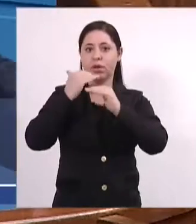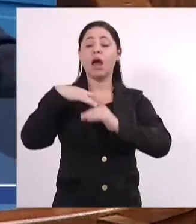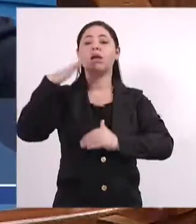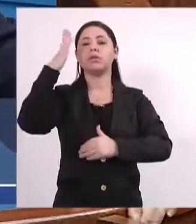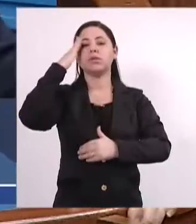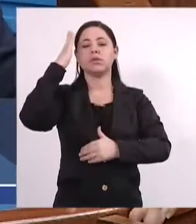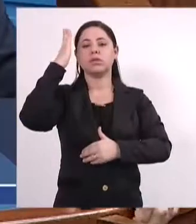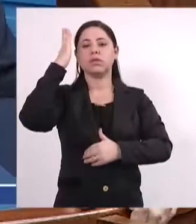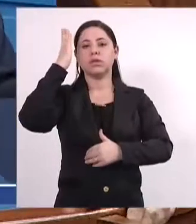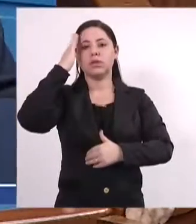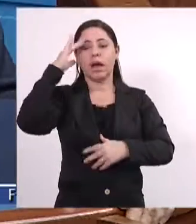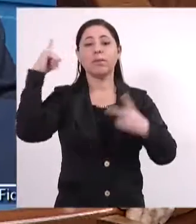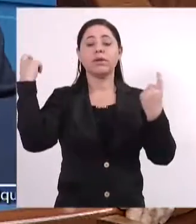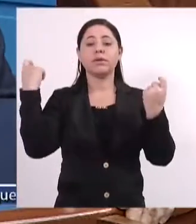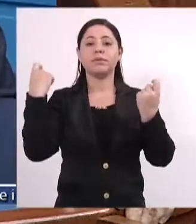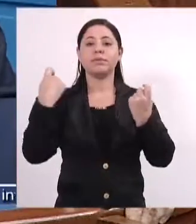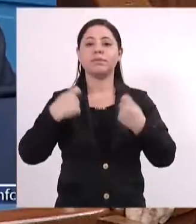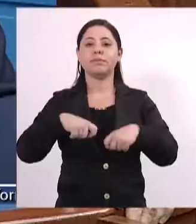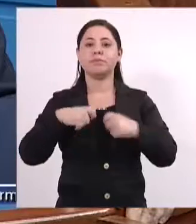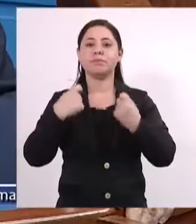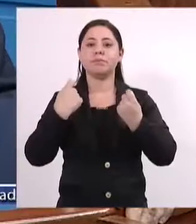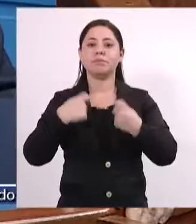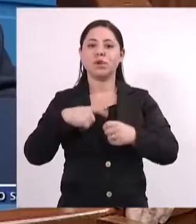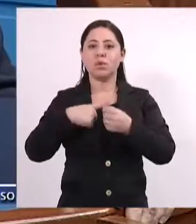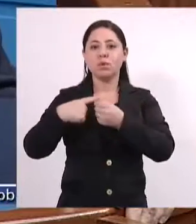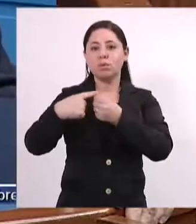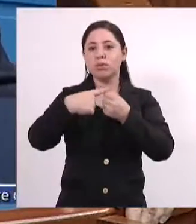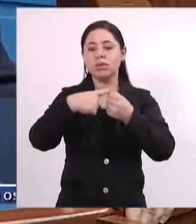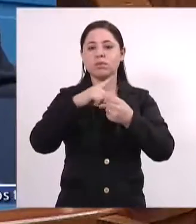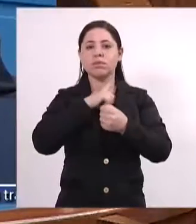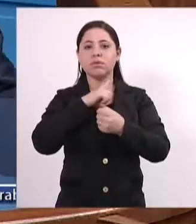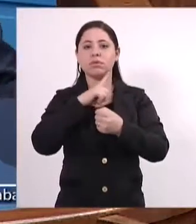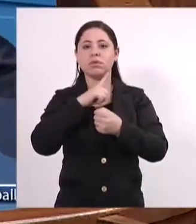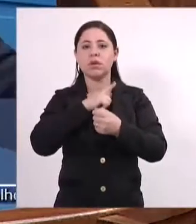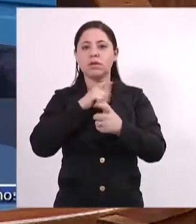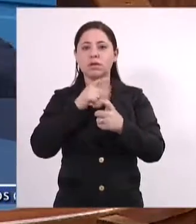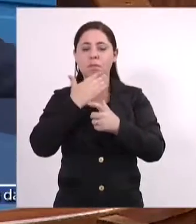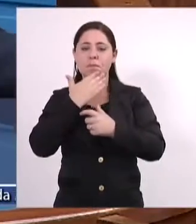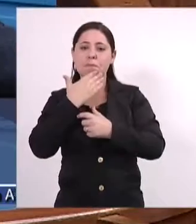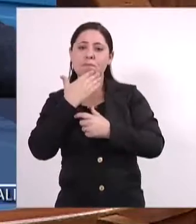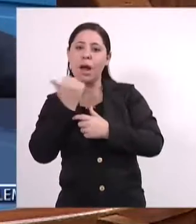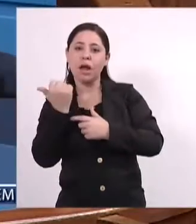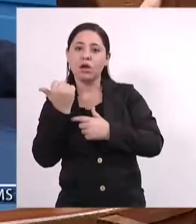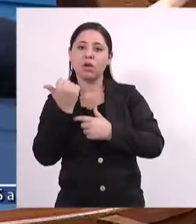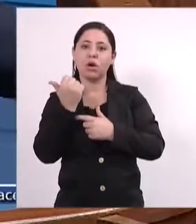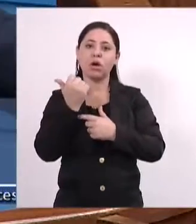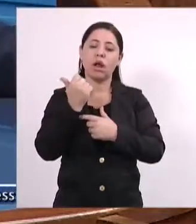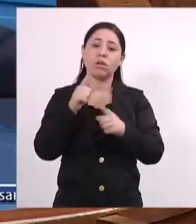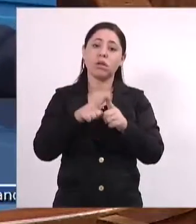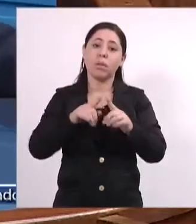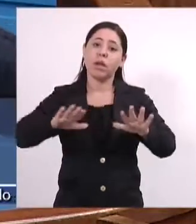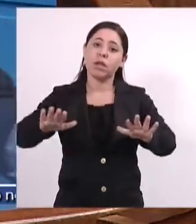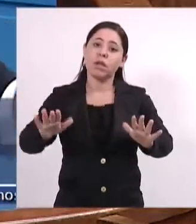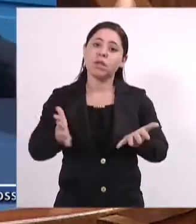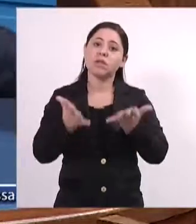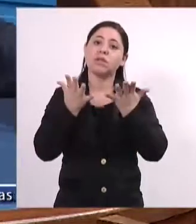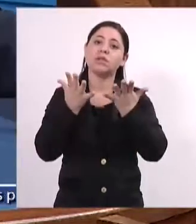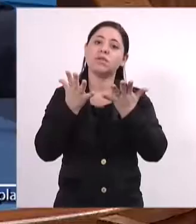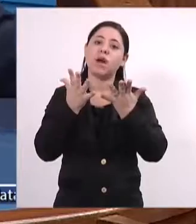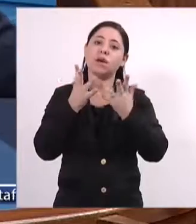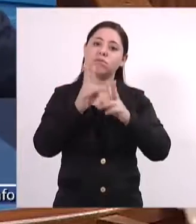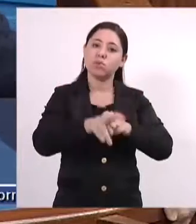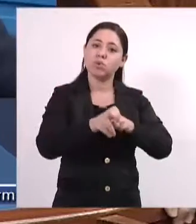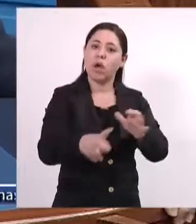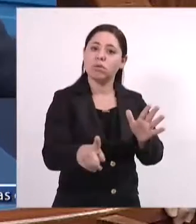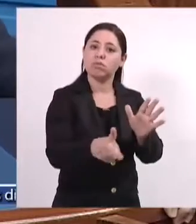sabe da necessidade que os municípios têm de melhorar e incentivar a